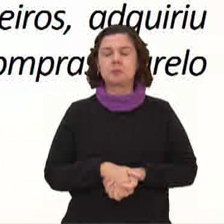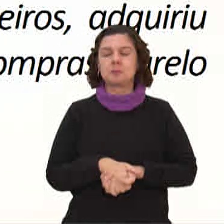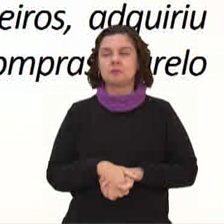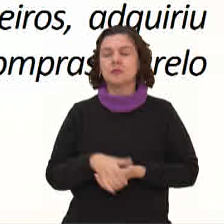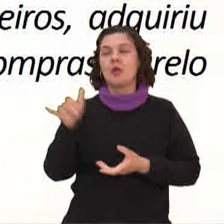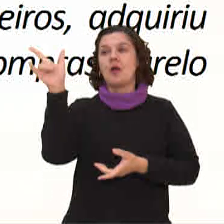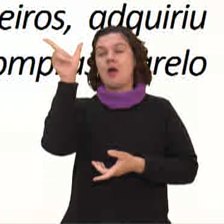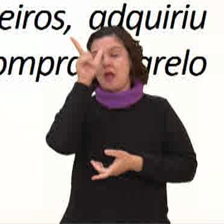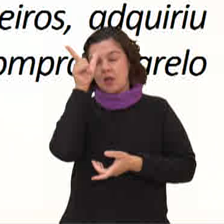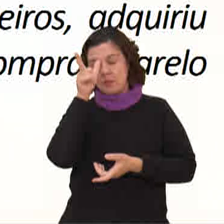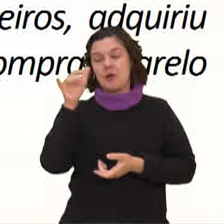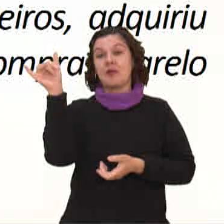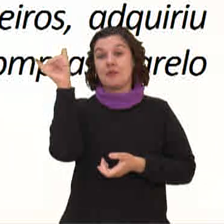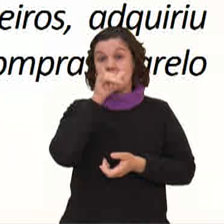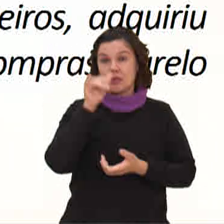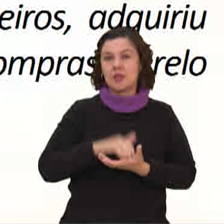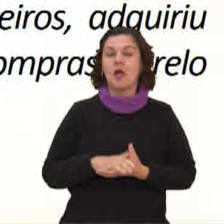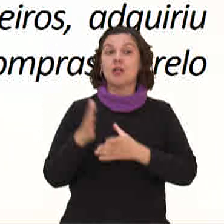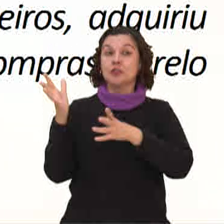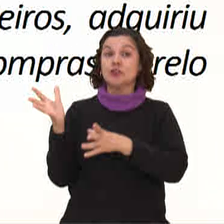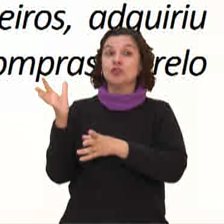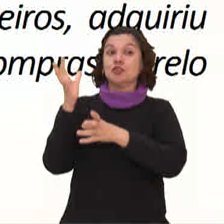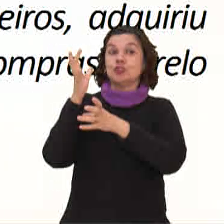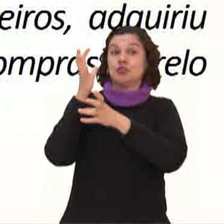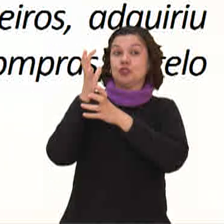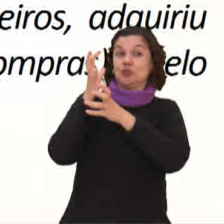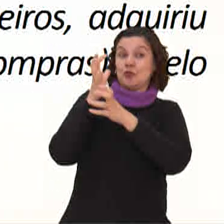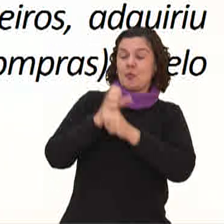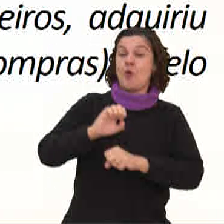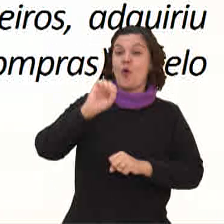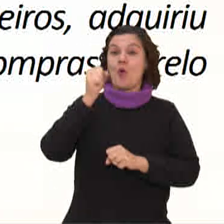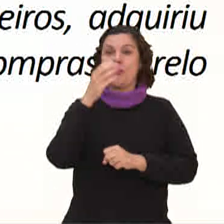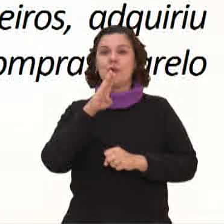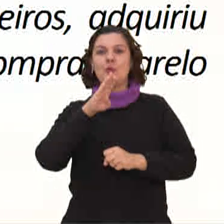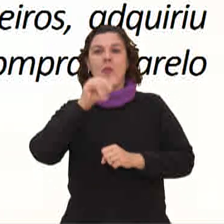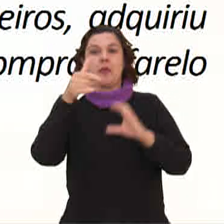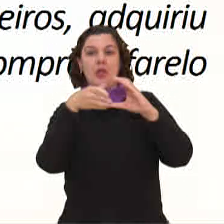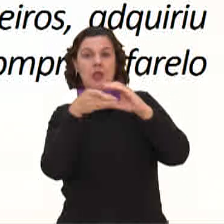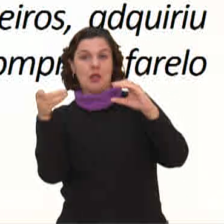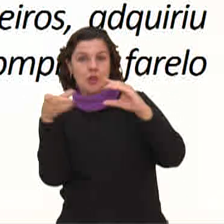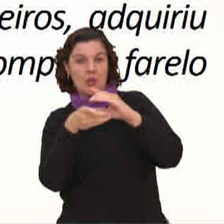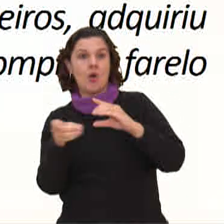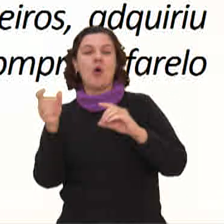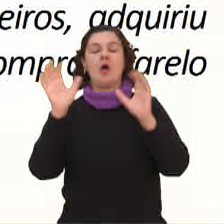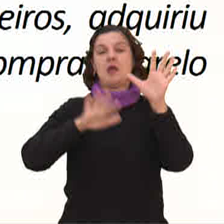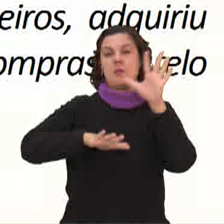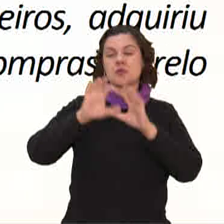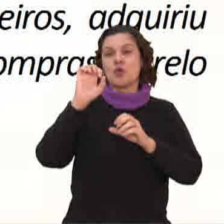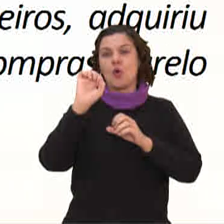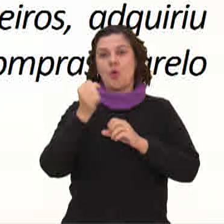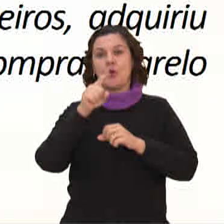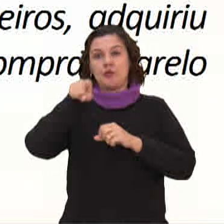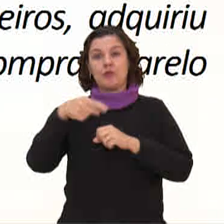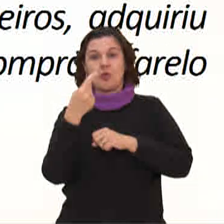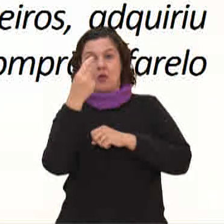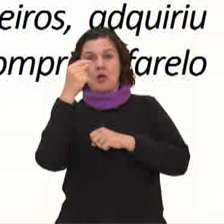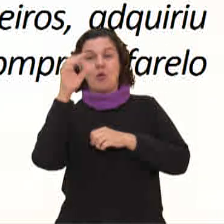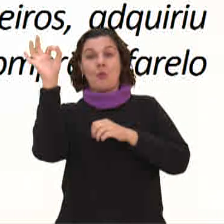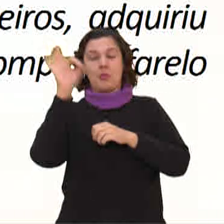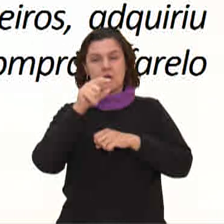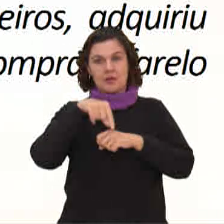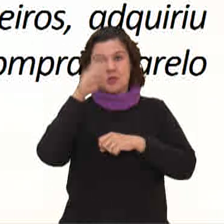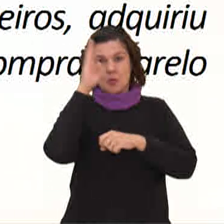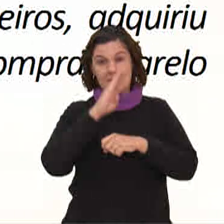8 bilhões no acúmulo de janeiro, de junho, equivale a 8,1% das importações totais do país